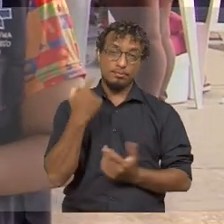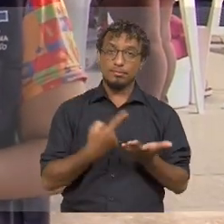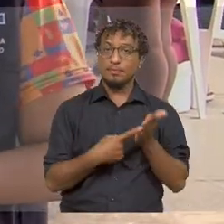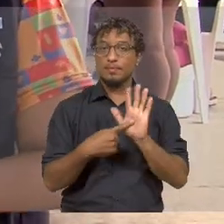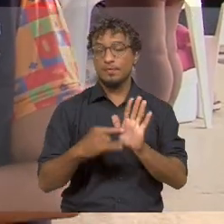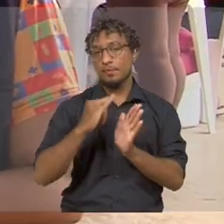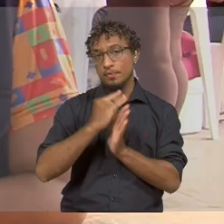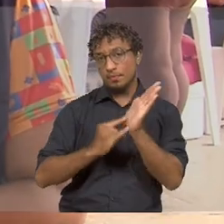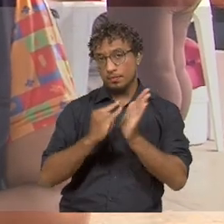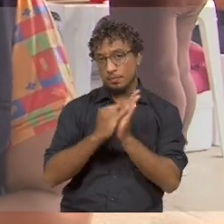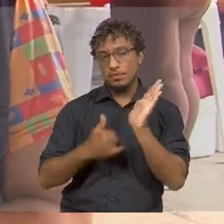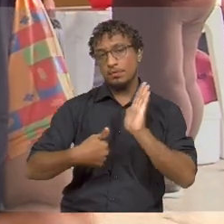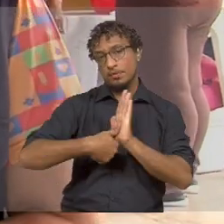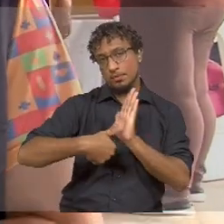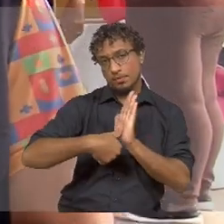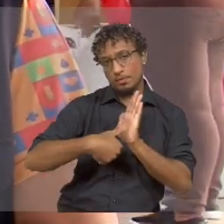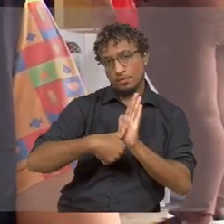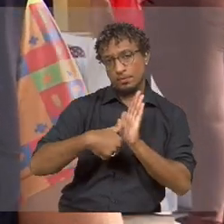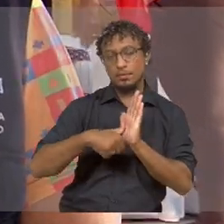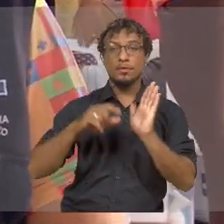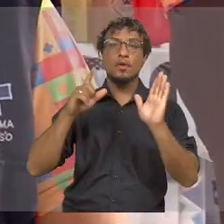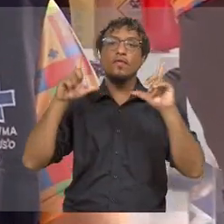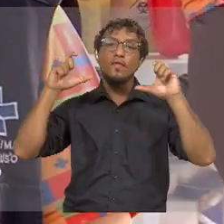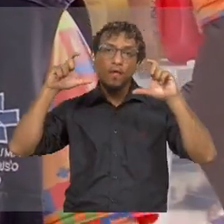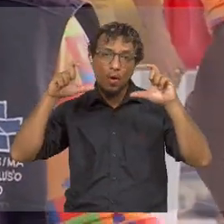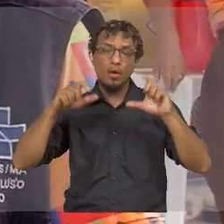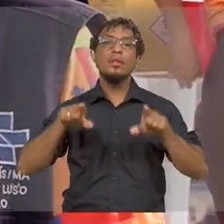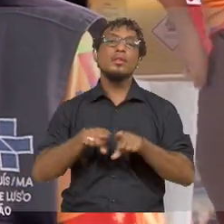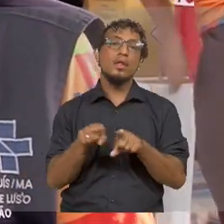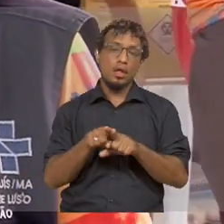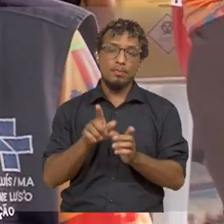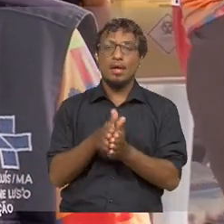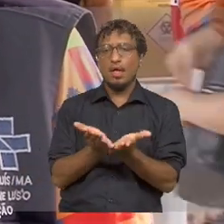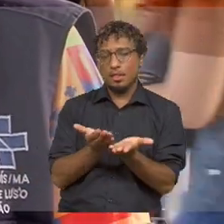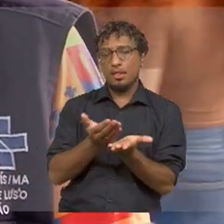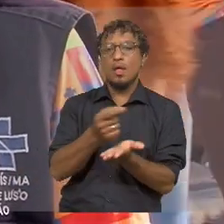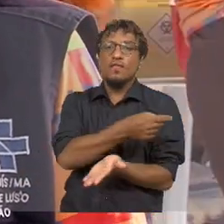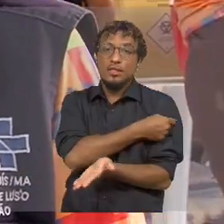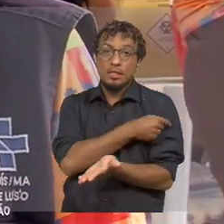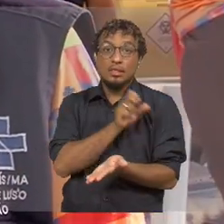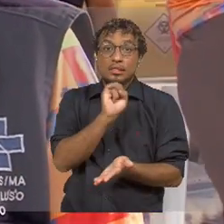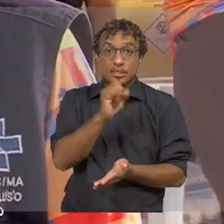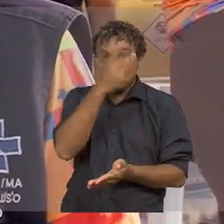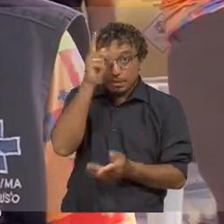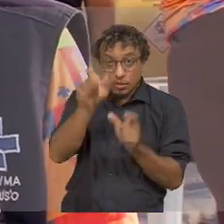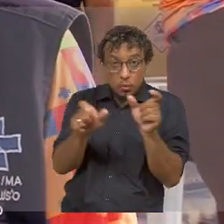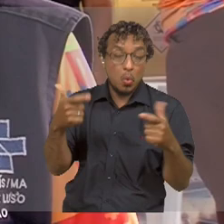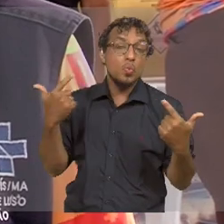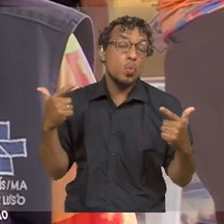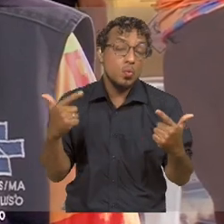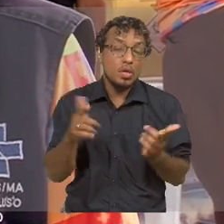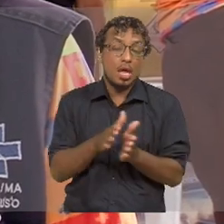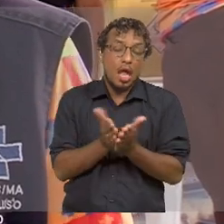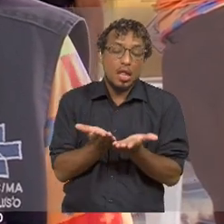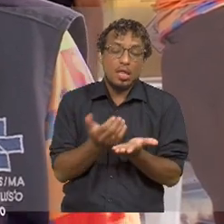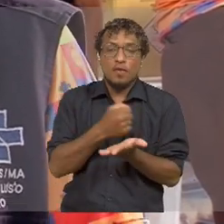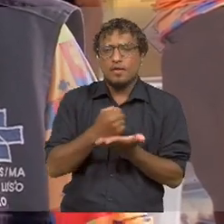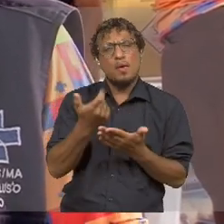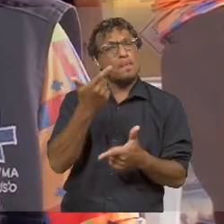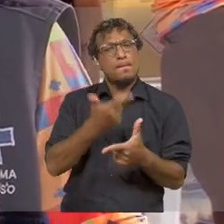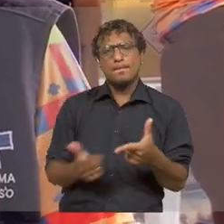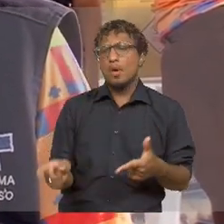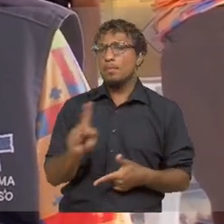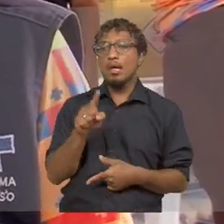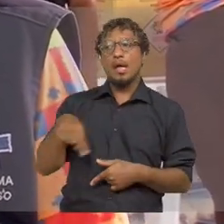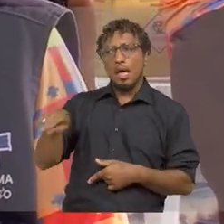um documento com identidade, em especial com foto, e o cartão de vacinação. Caso a pessoa esteja sem o cartão de vacinação, não é problema.